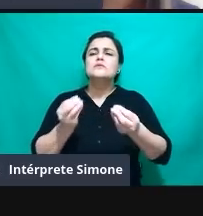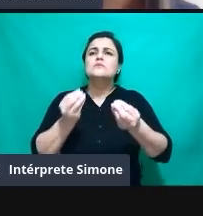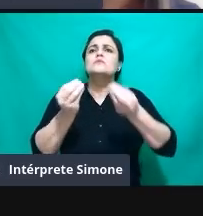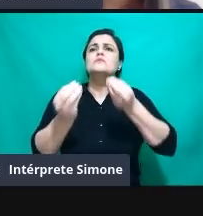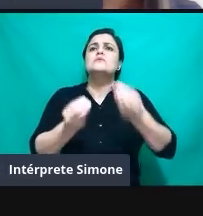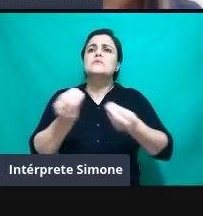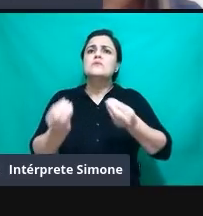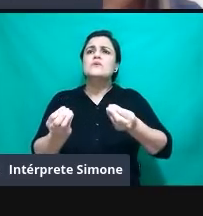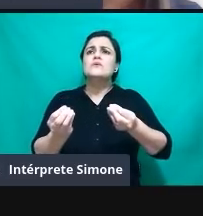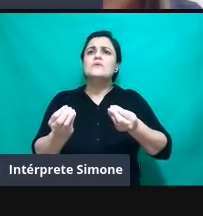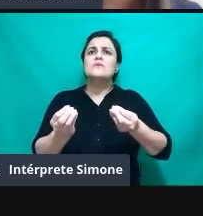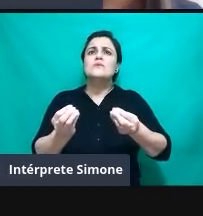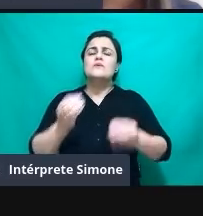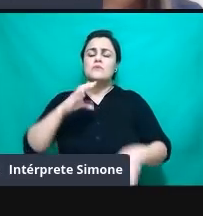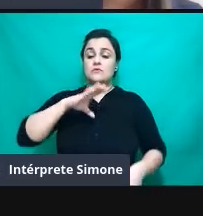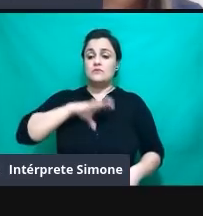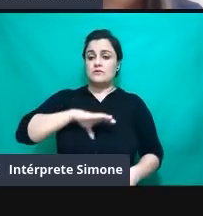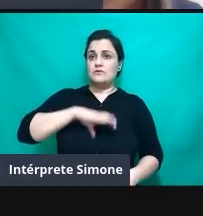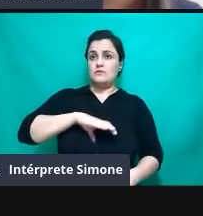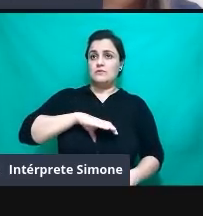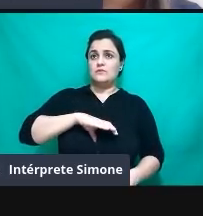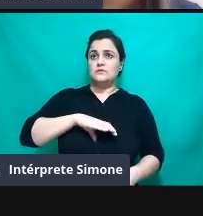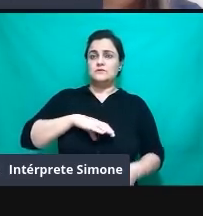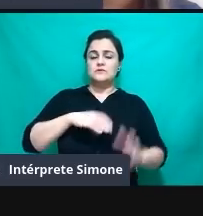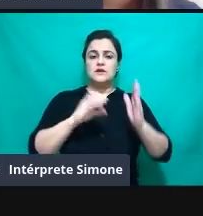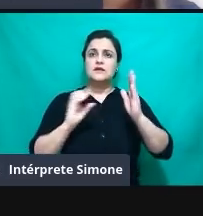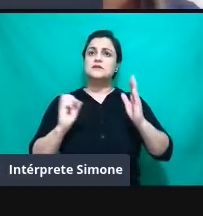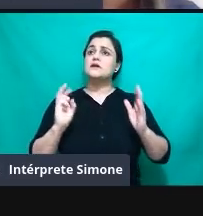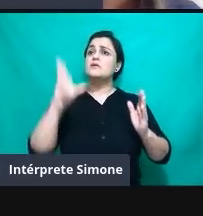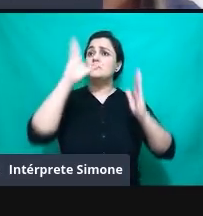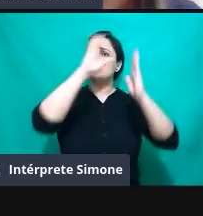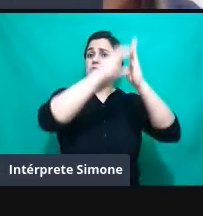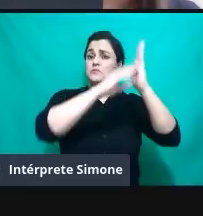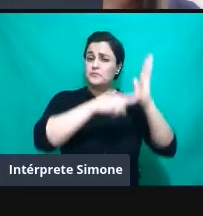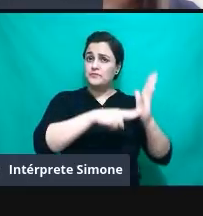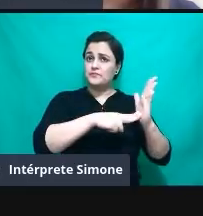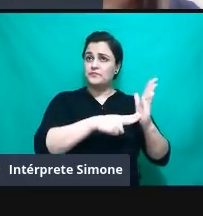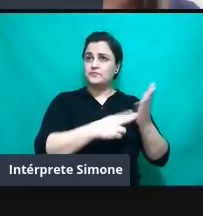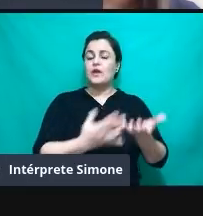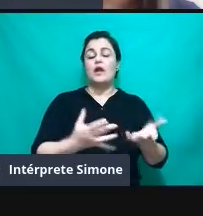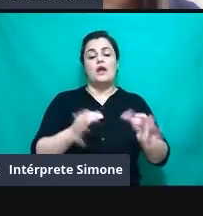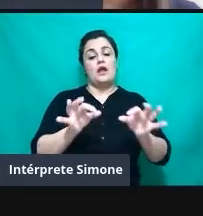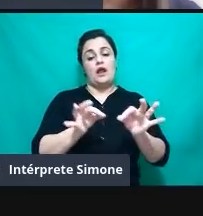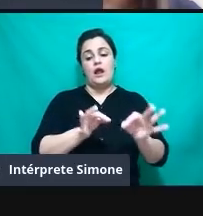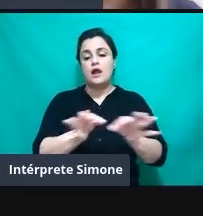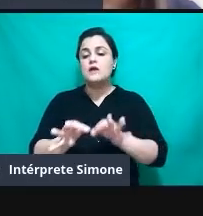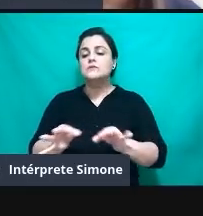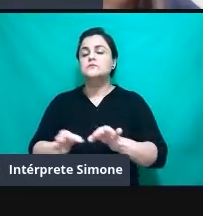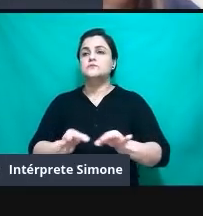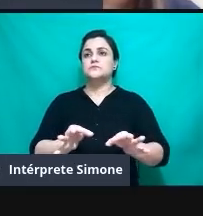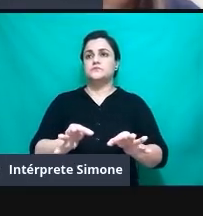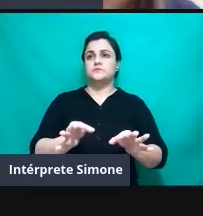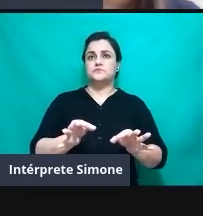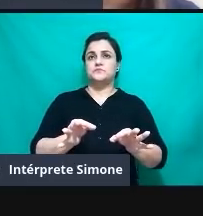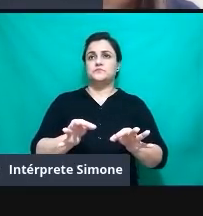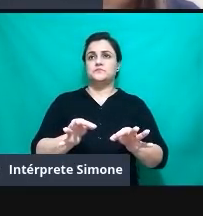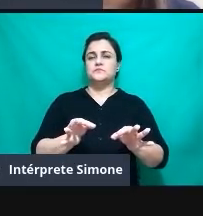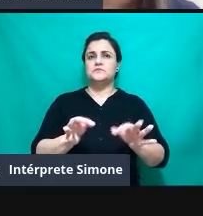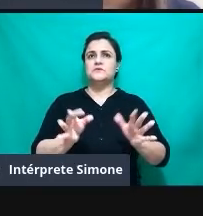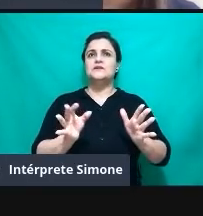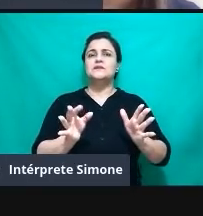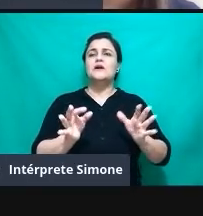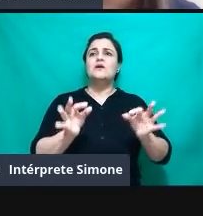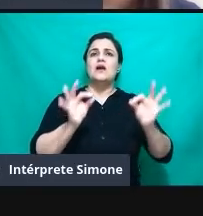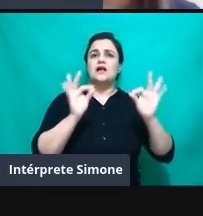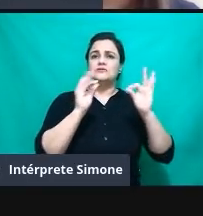portuguesa. A organização, ela é didática, para orientar mesmo o